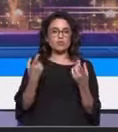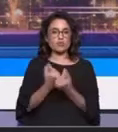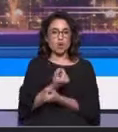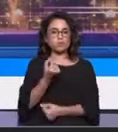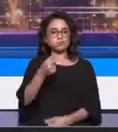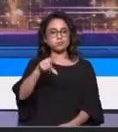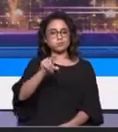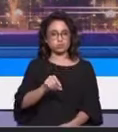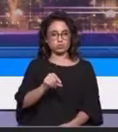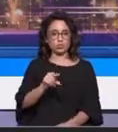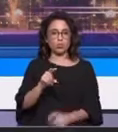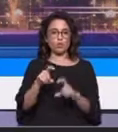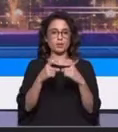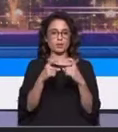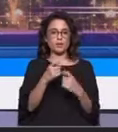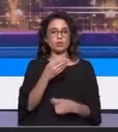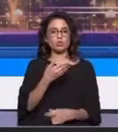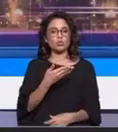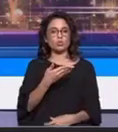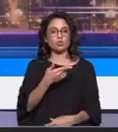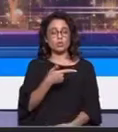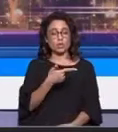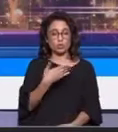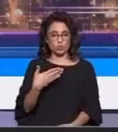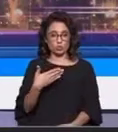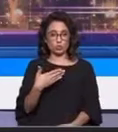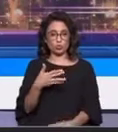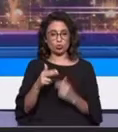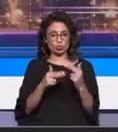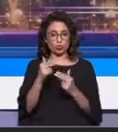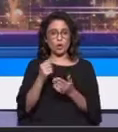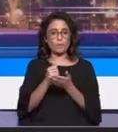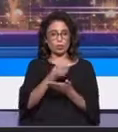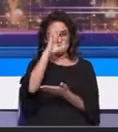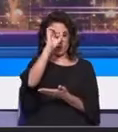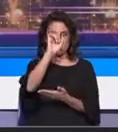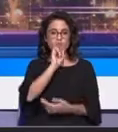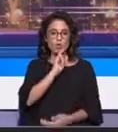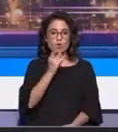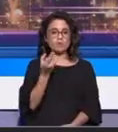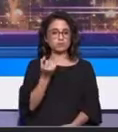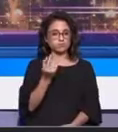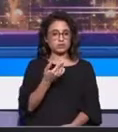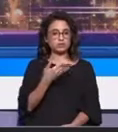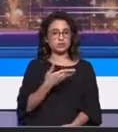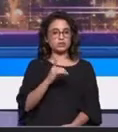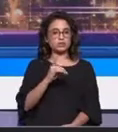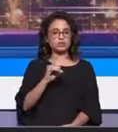um apartamento T1 construído com o apoio do governo pode custar 160.000